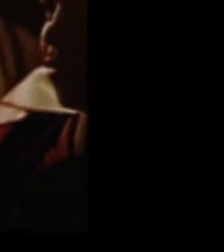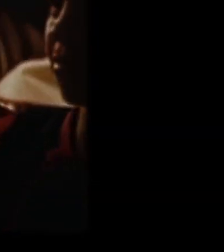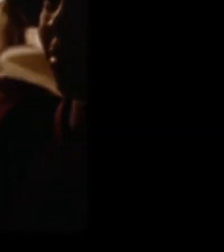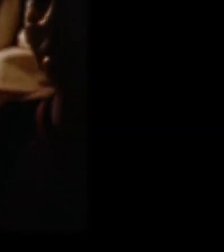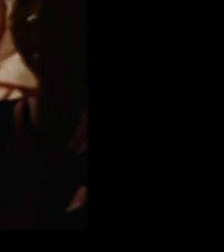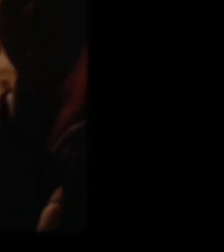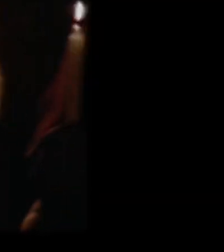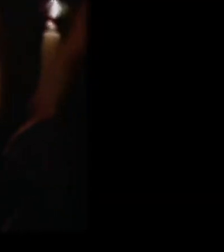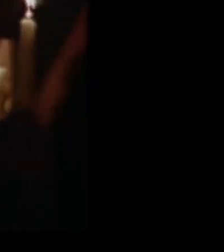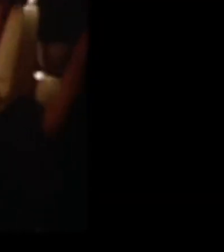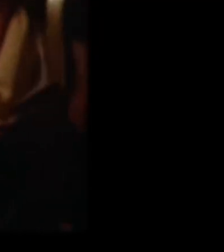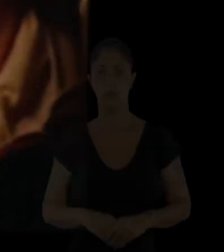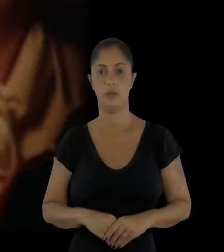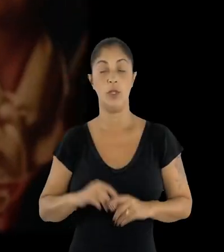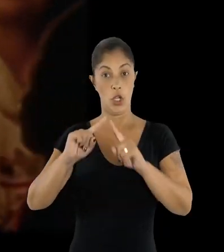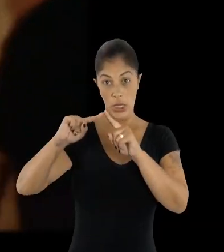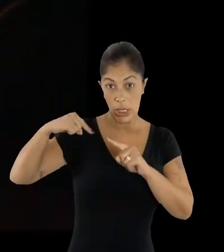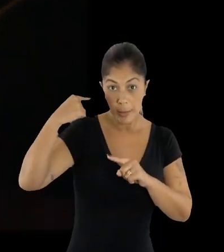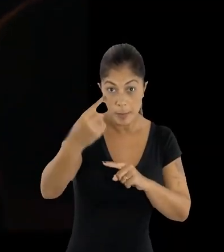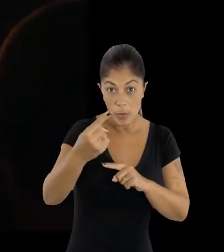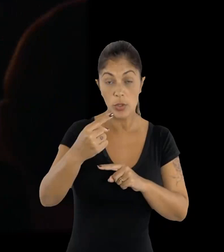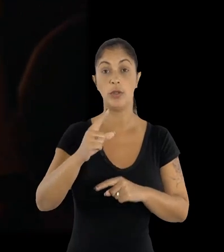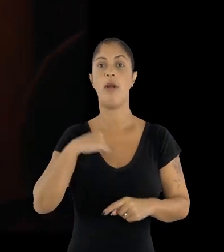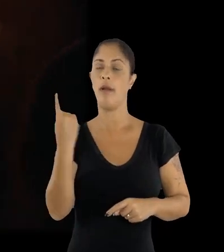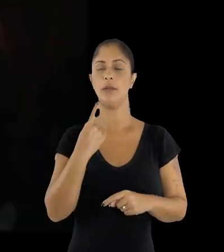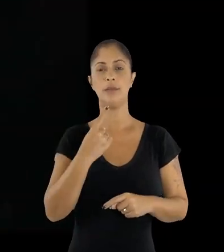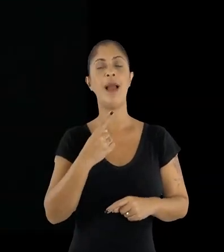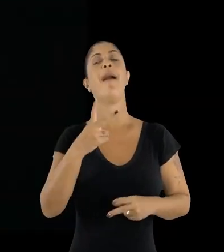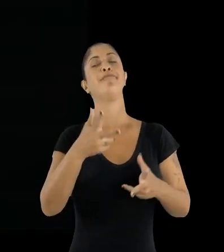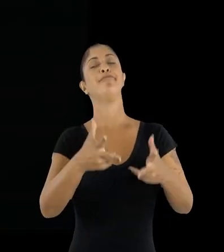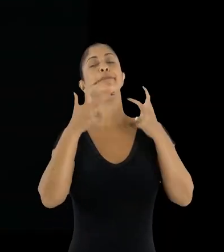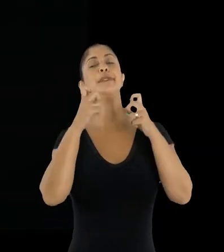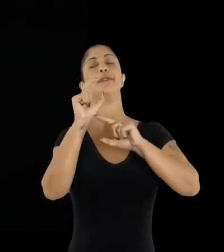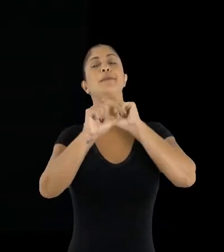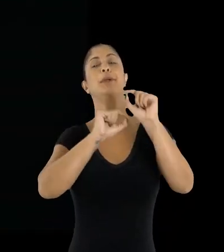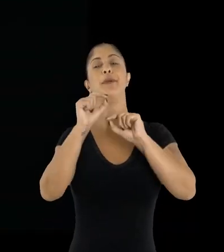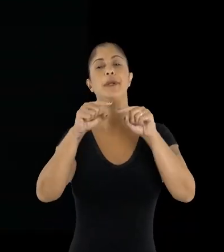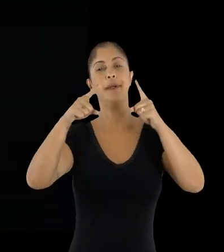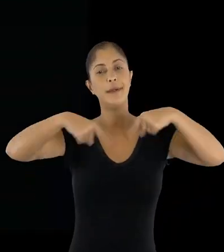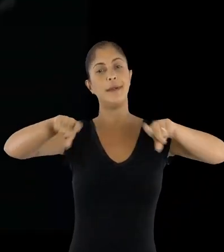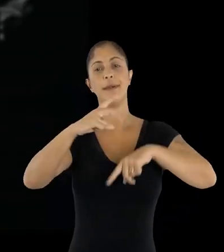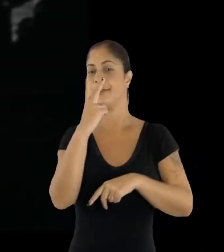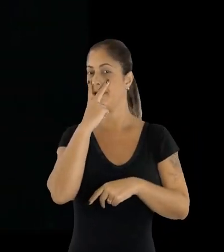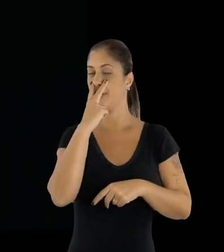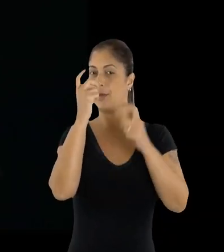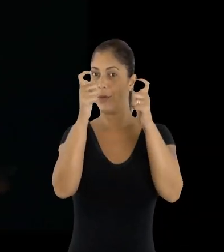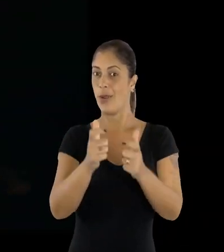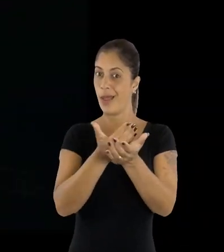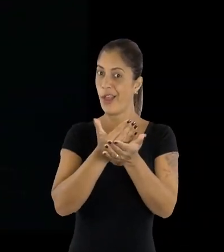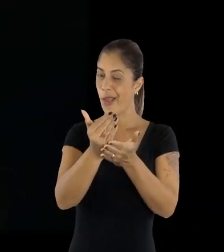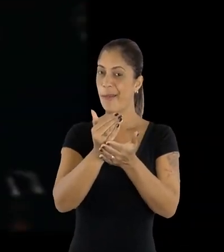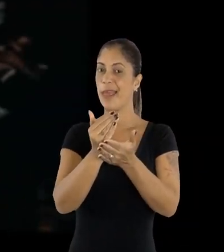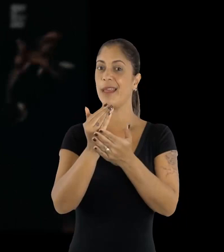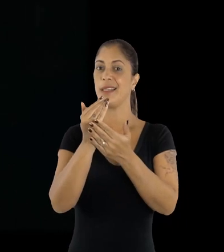Pessoas acendem velas em uma tocha, em off. Só depois é que a gente se deu conta de que aquele encontrinho de Vitória, na